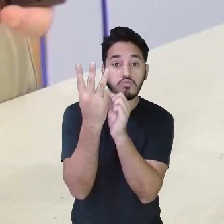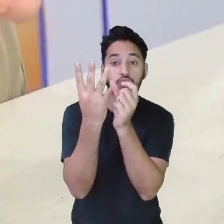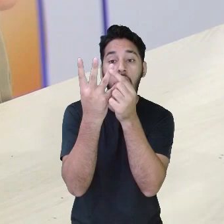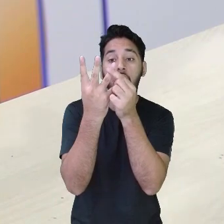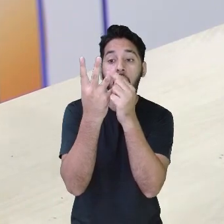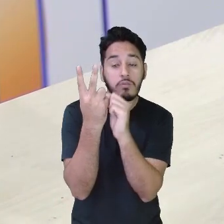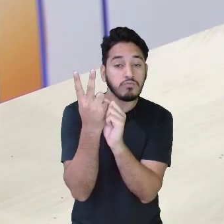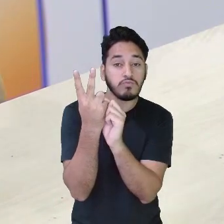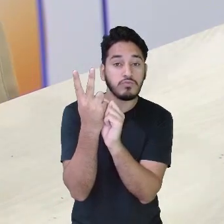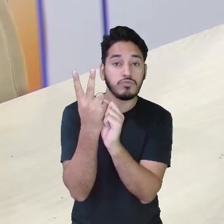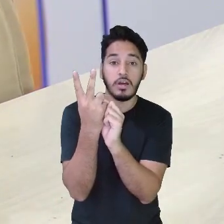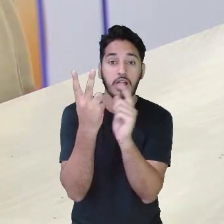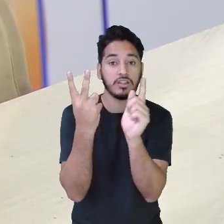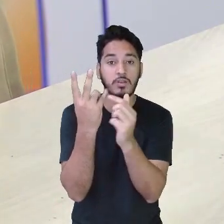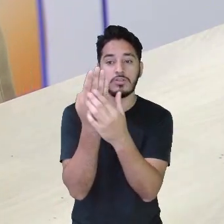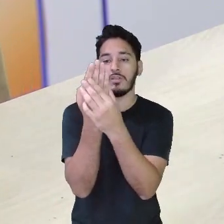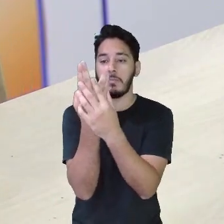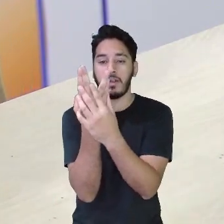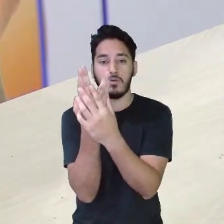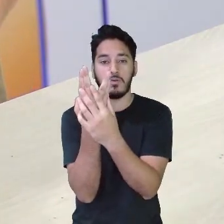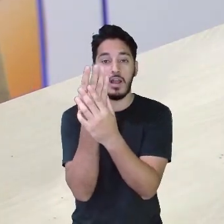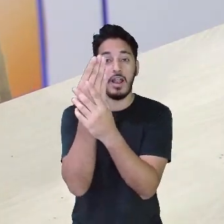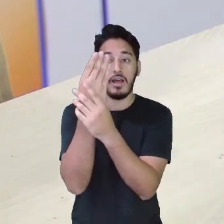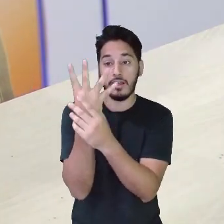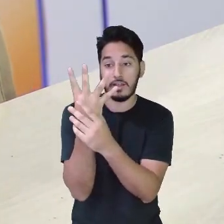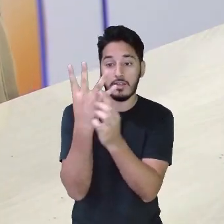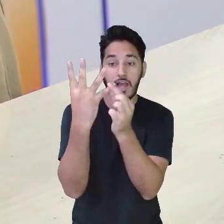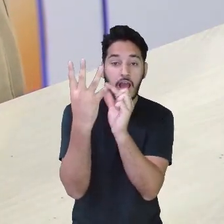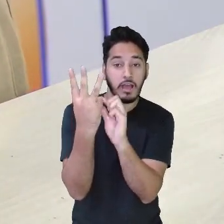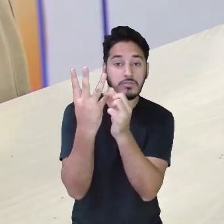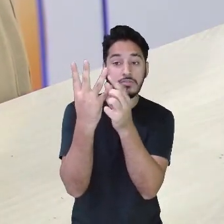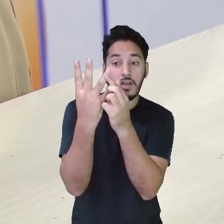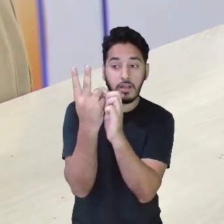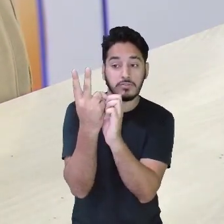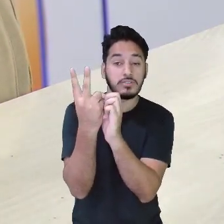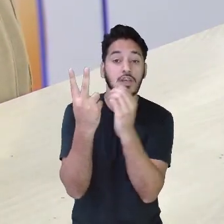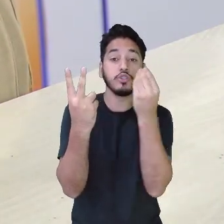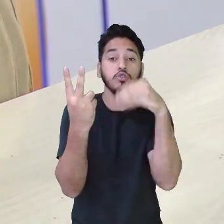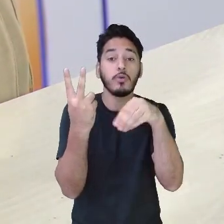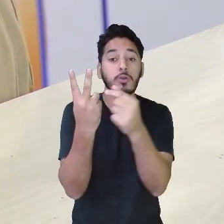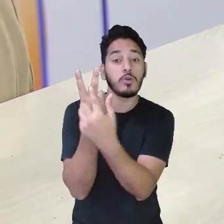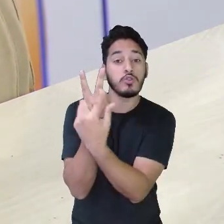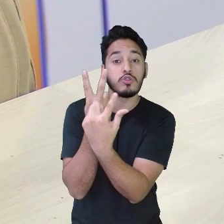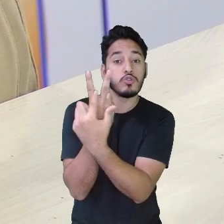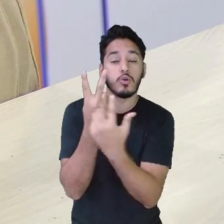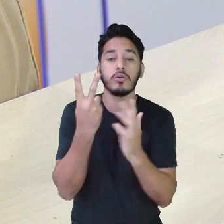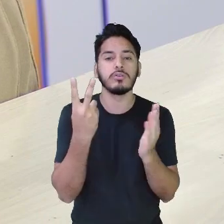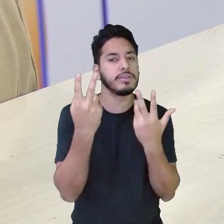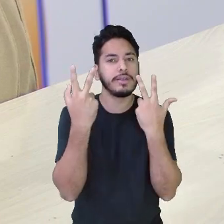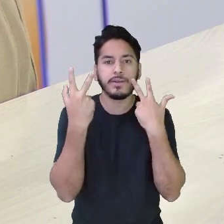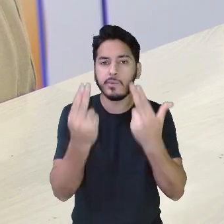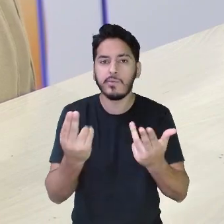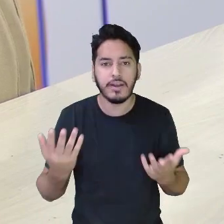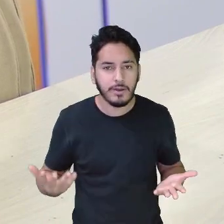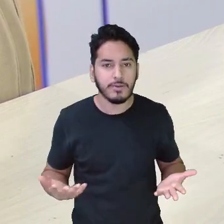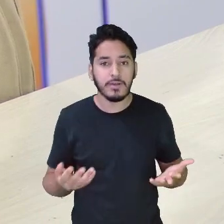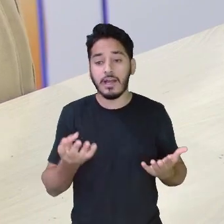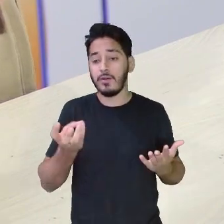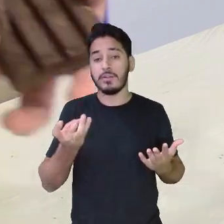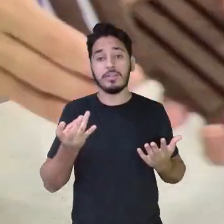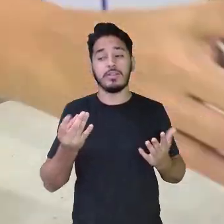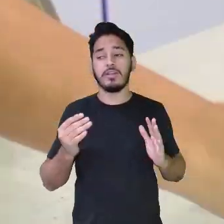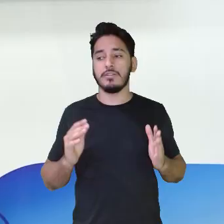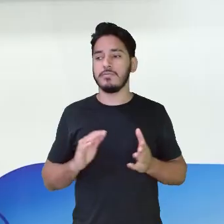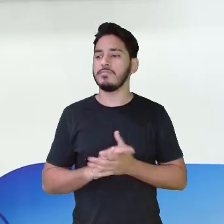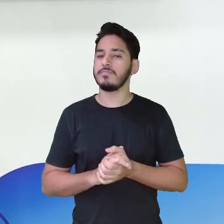não dividiu em 2 partes, ó. Ela dividiu em 4, ó. Mesma quantidade de